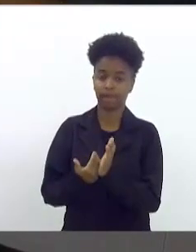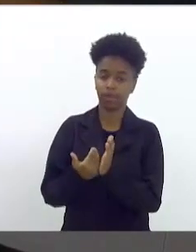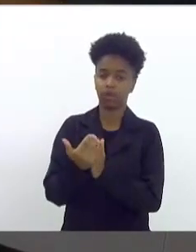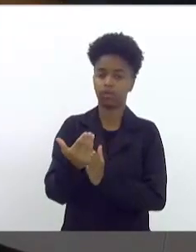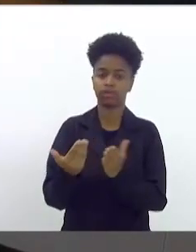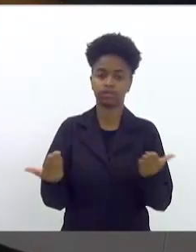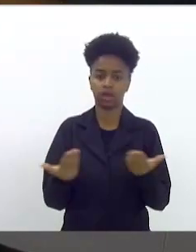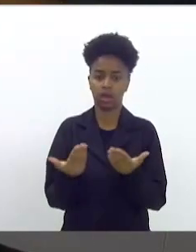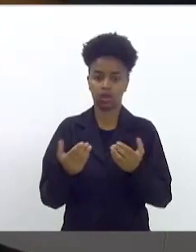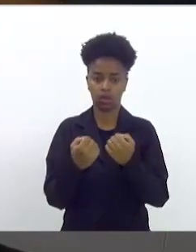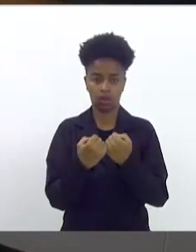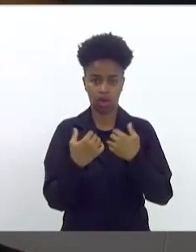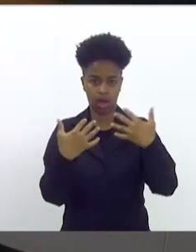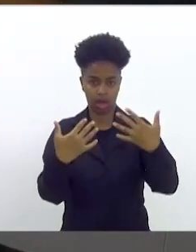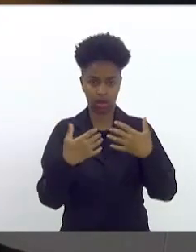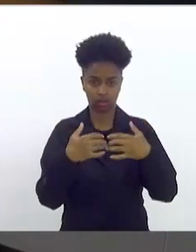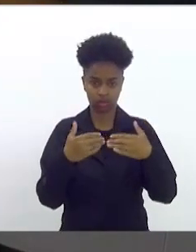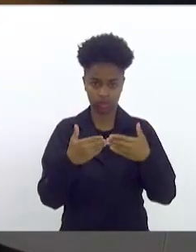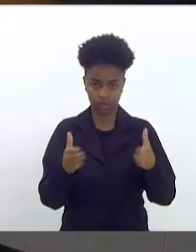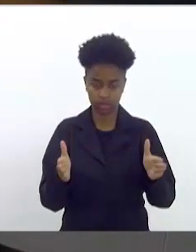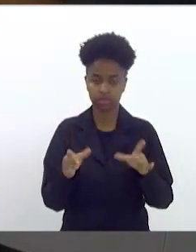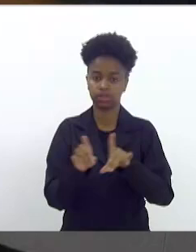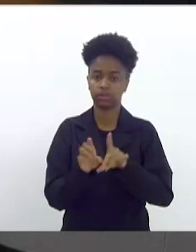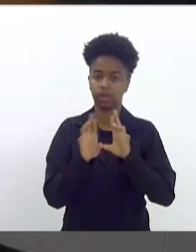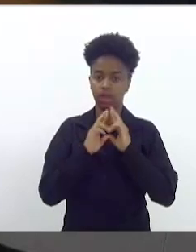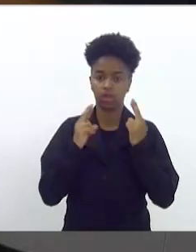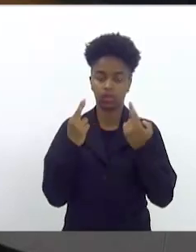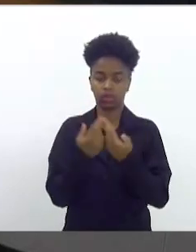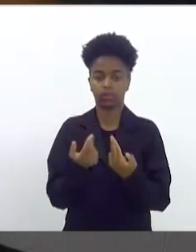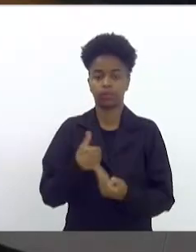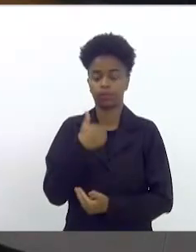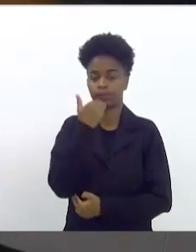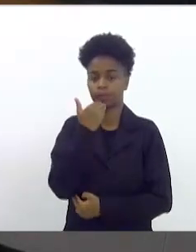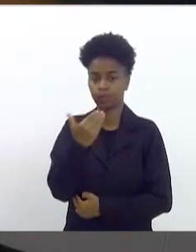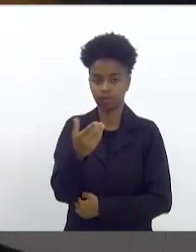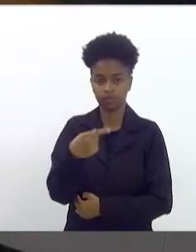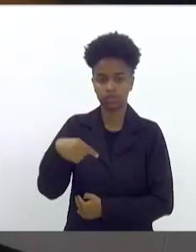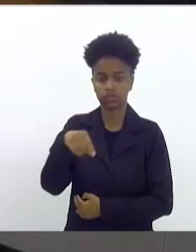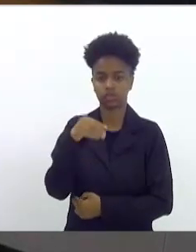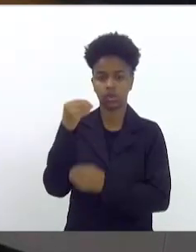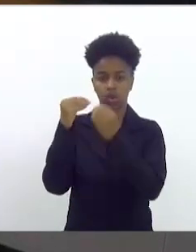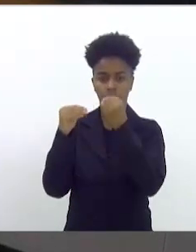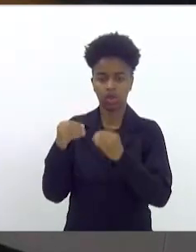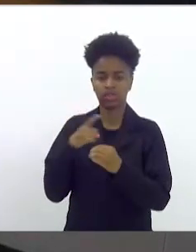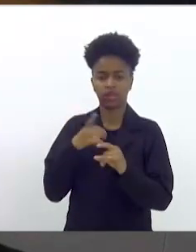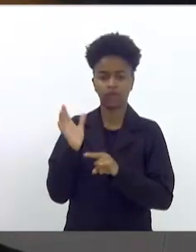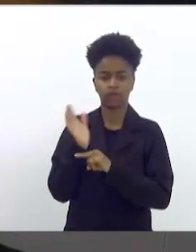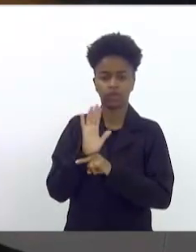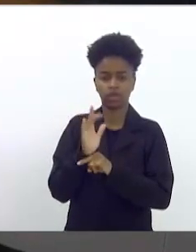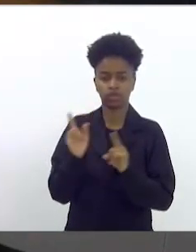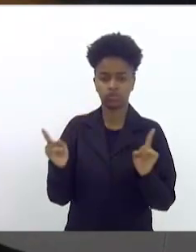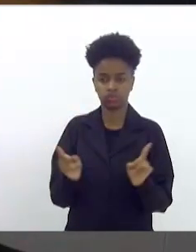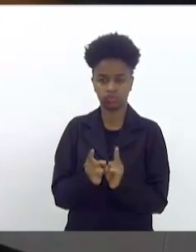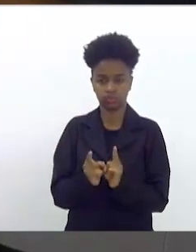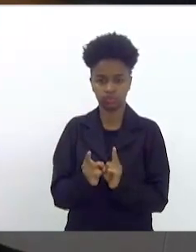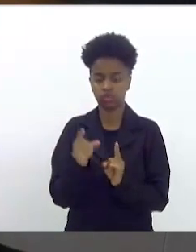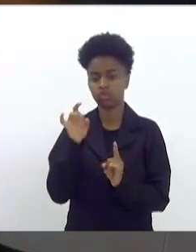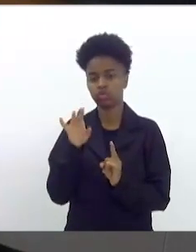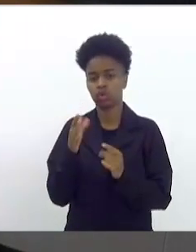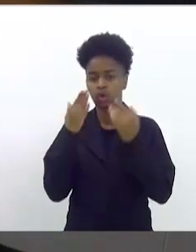essa audiência, essa reunião, pedindo aí que se coloque. Nós produzimos um pequeno vídeo, apenas